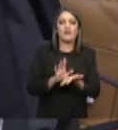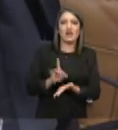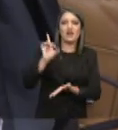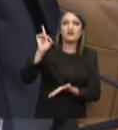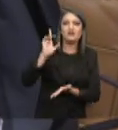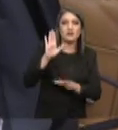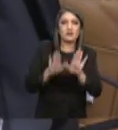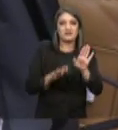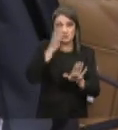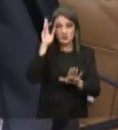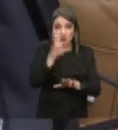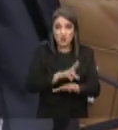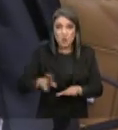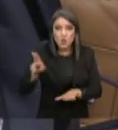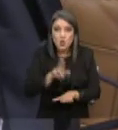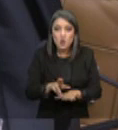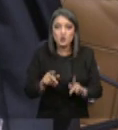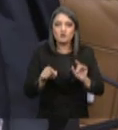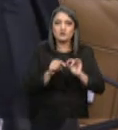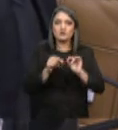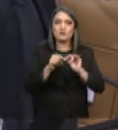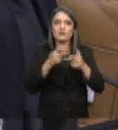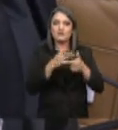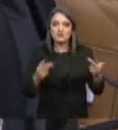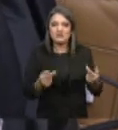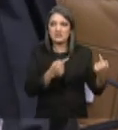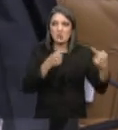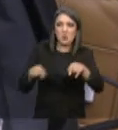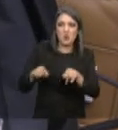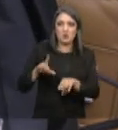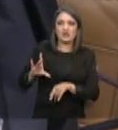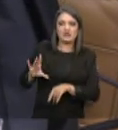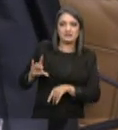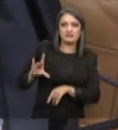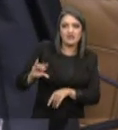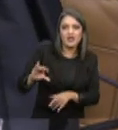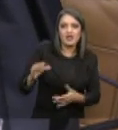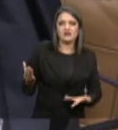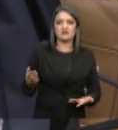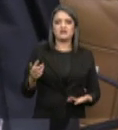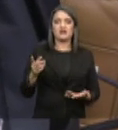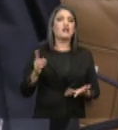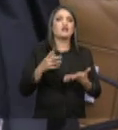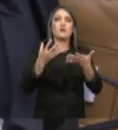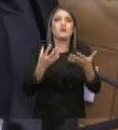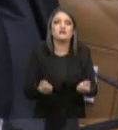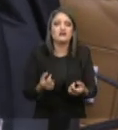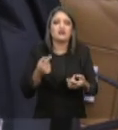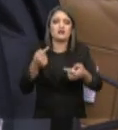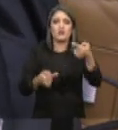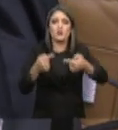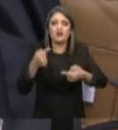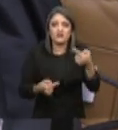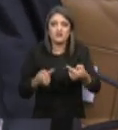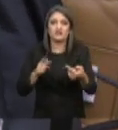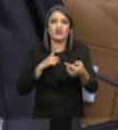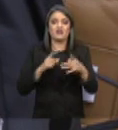profanando-a a Palavra da ciência negando a palavra da política